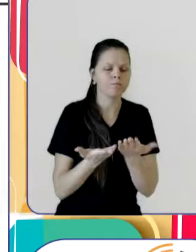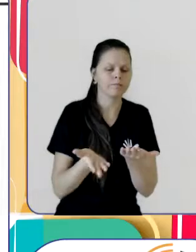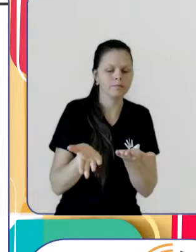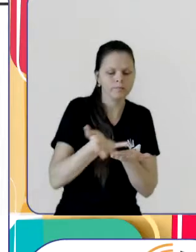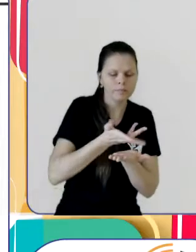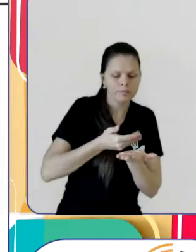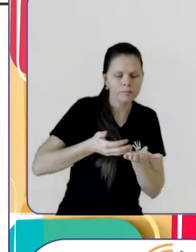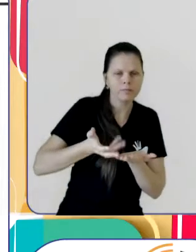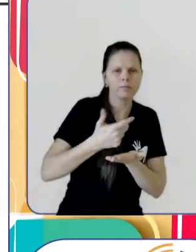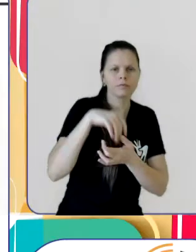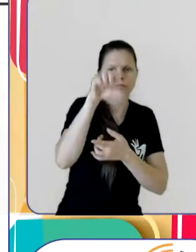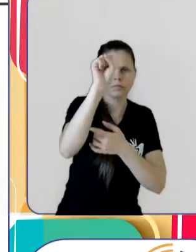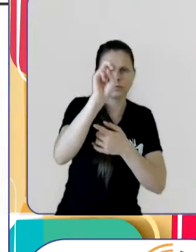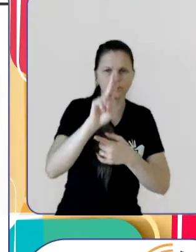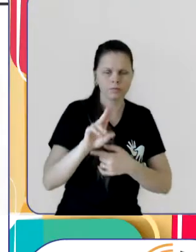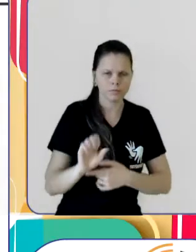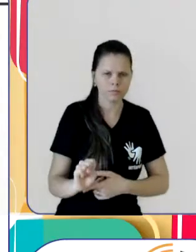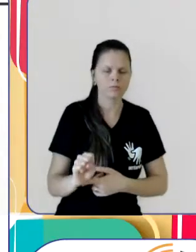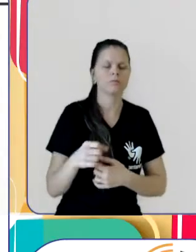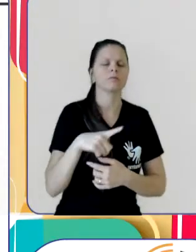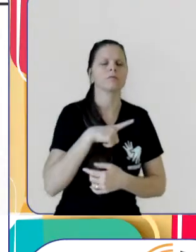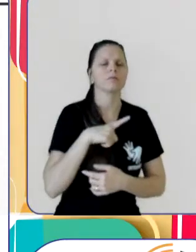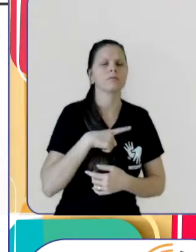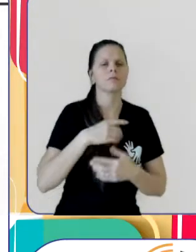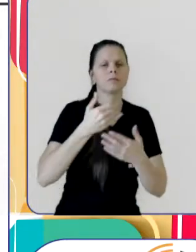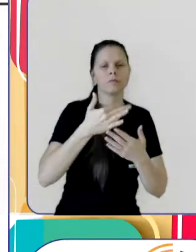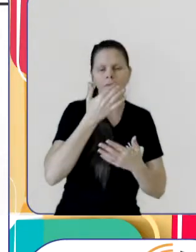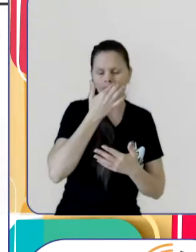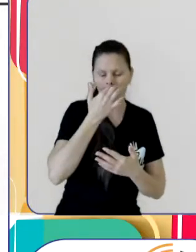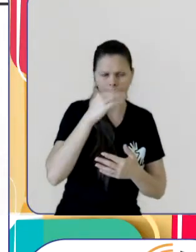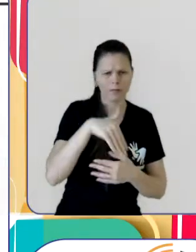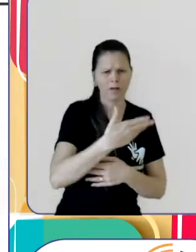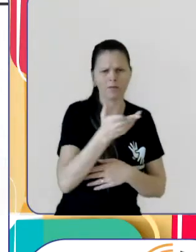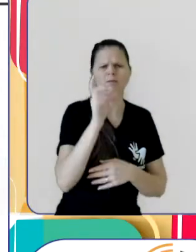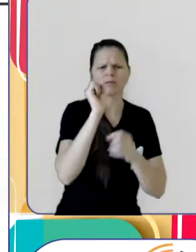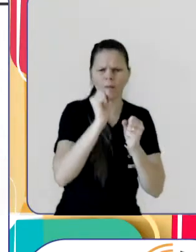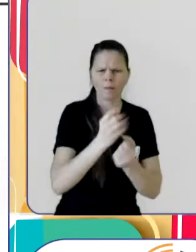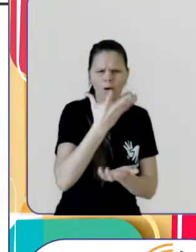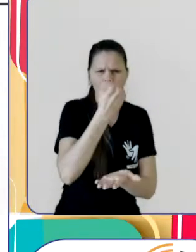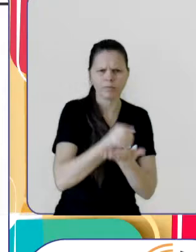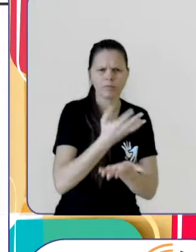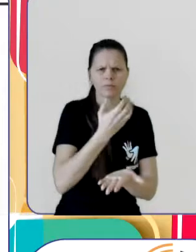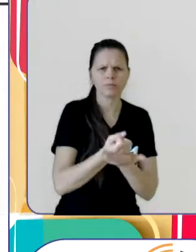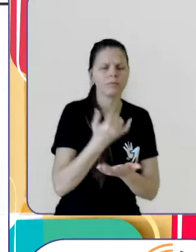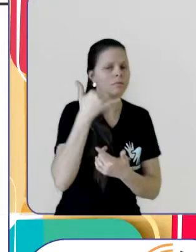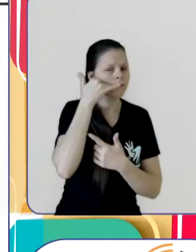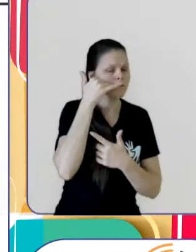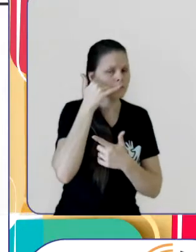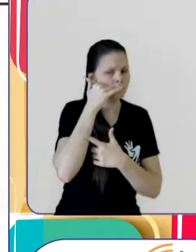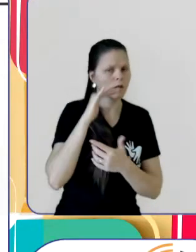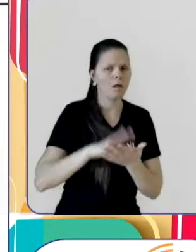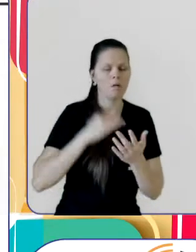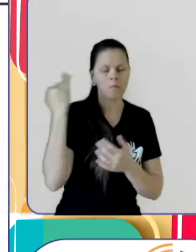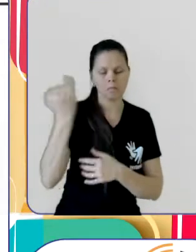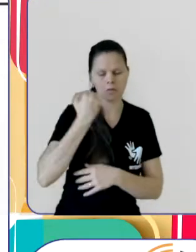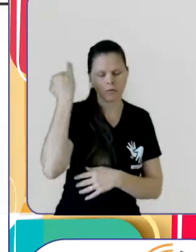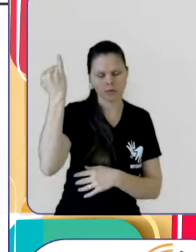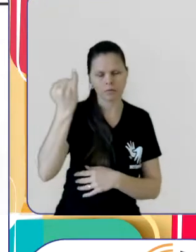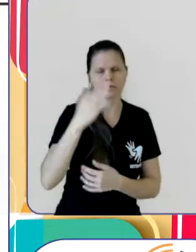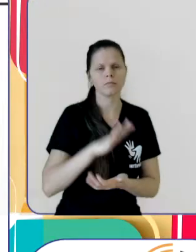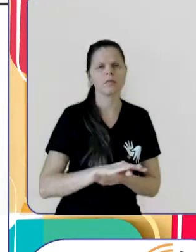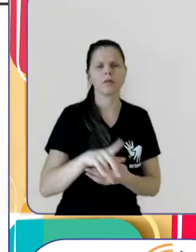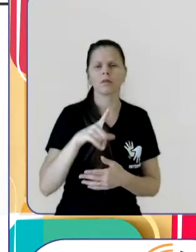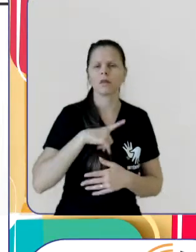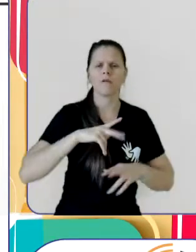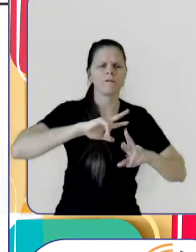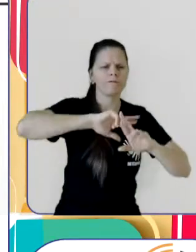vacinação do SUS. Então, esse aplicativo, né, vocês podem até tentar baixar no telefone de vocês, ele é bem interessante. Ele abriga informações